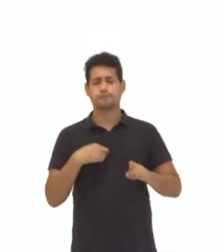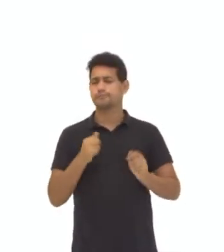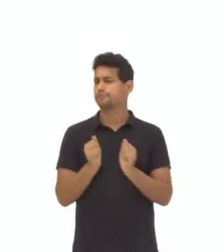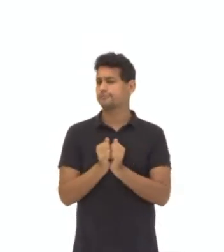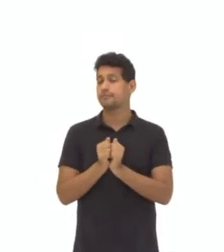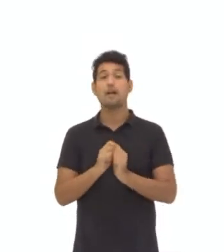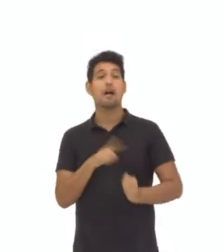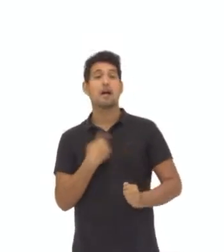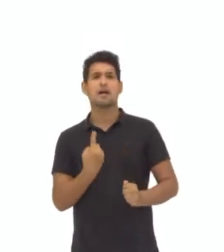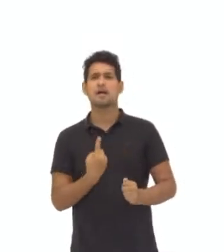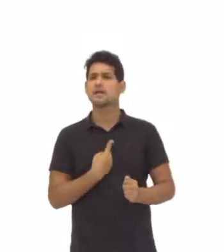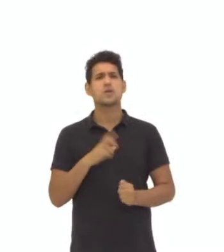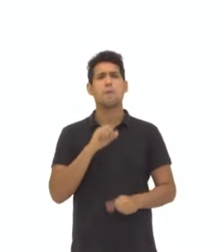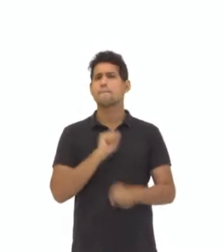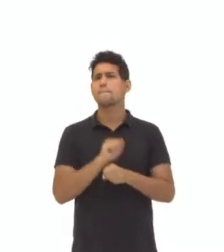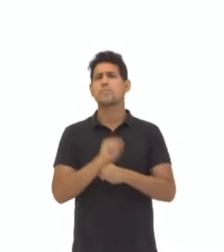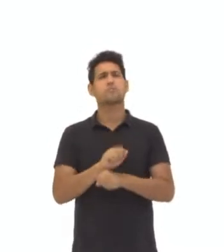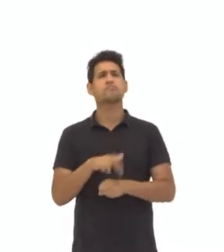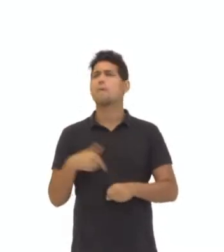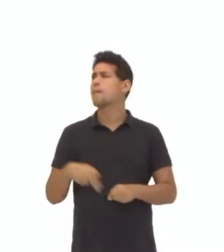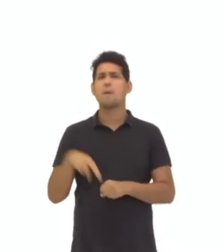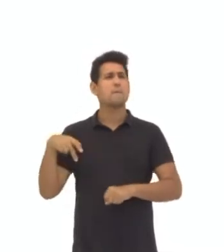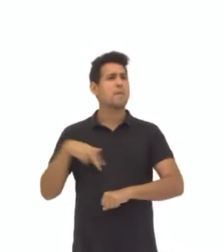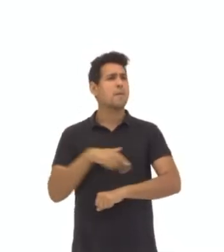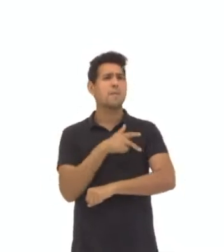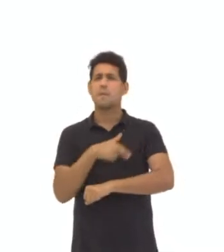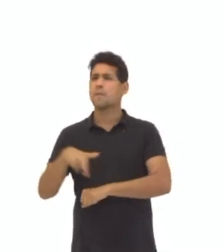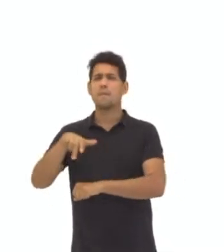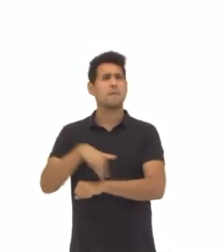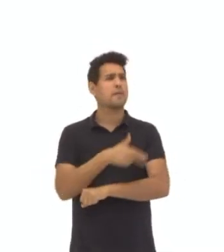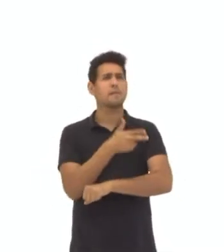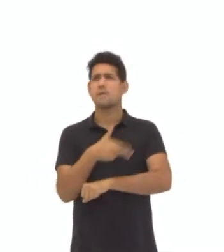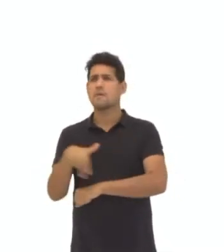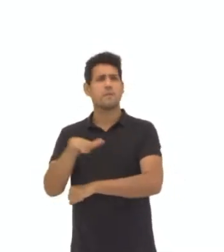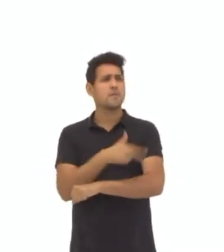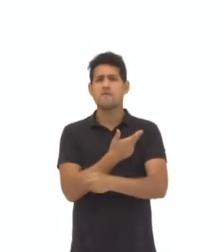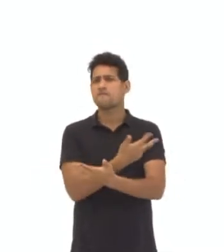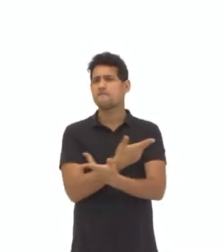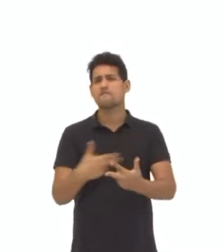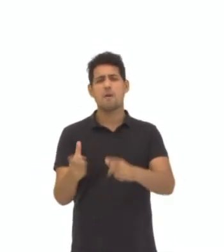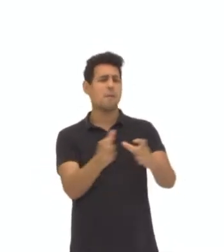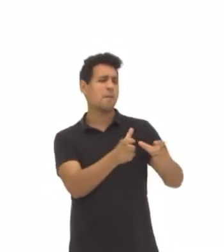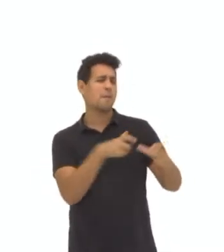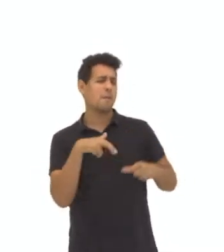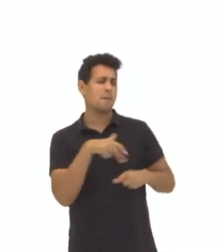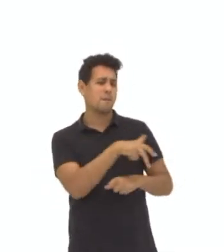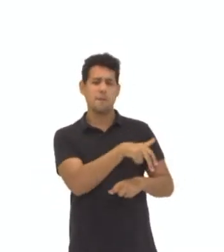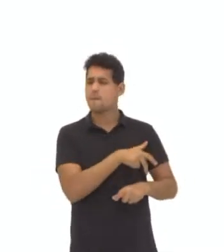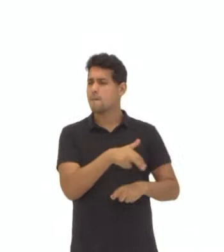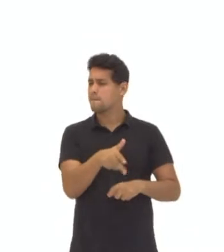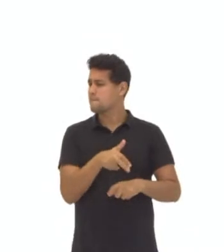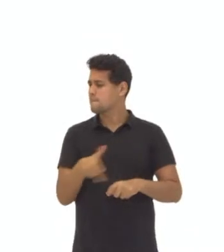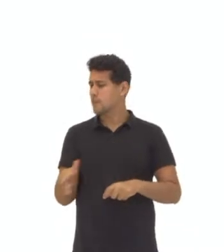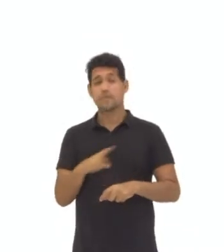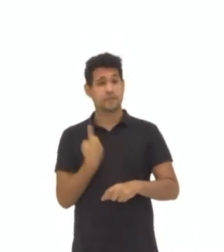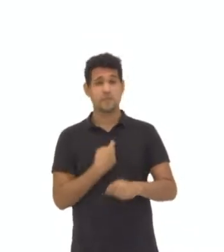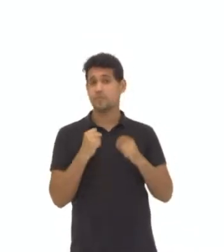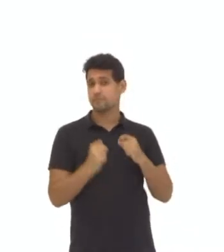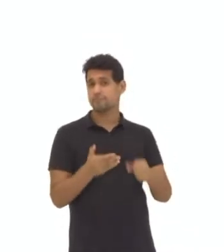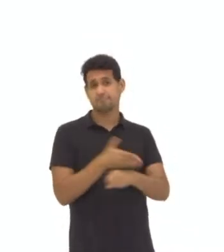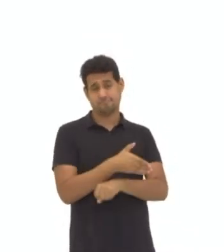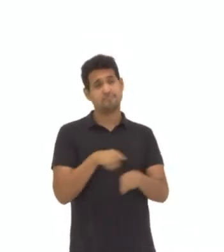Bom, acompanhe então a leitura do nosso relato de memórias. O título é Tempo de Infância. Quando se